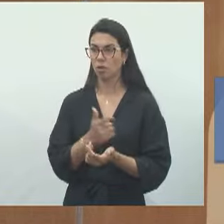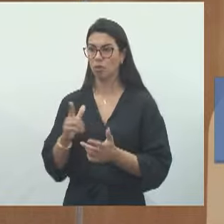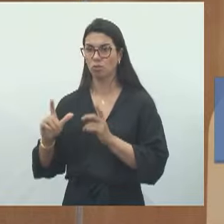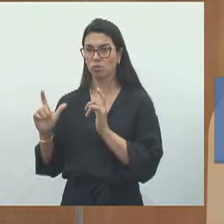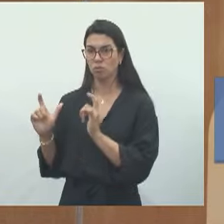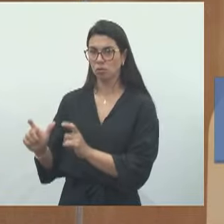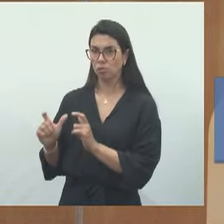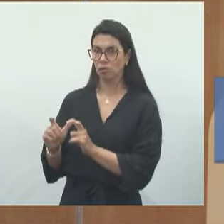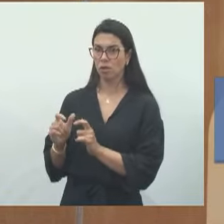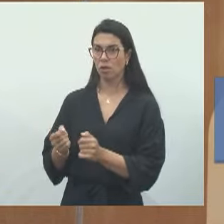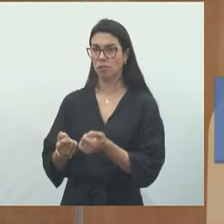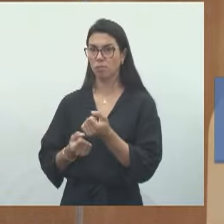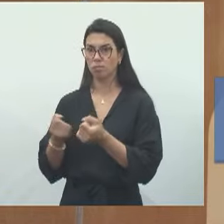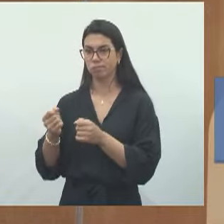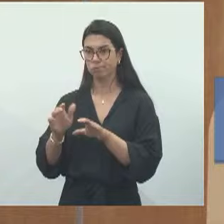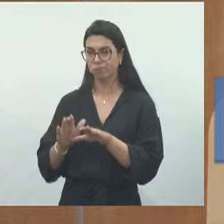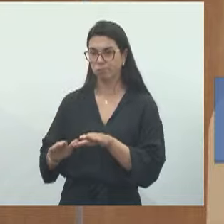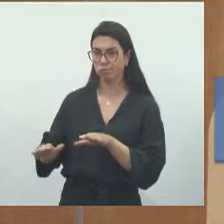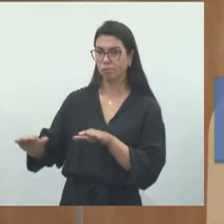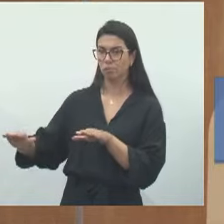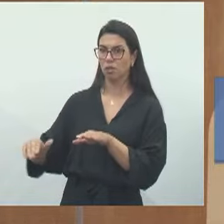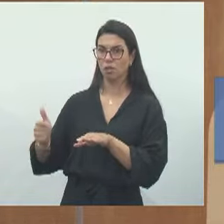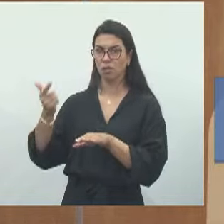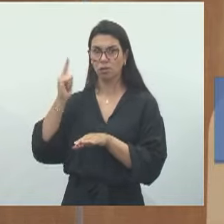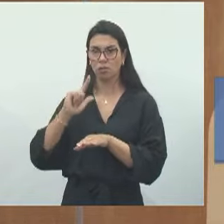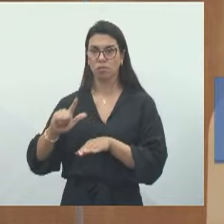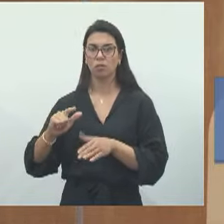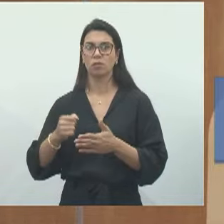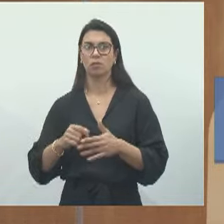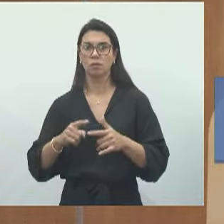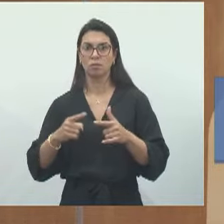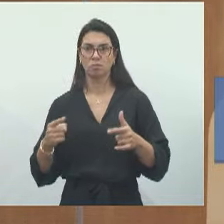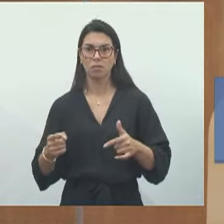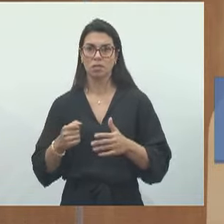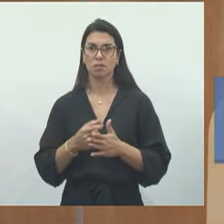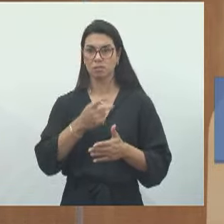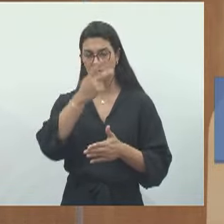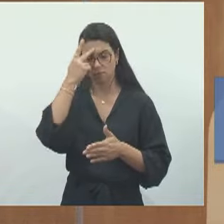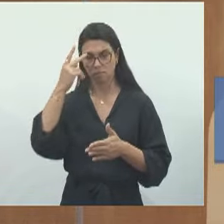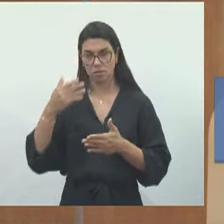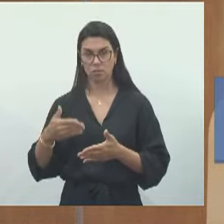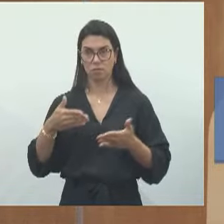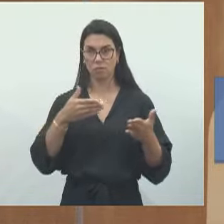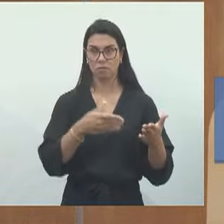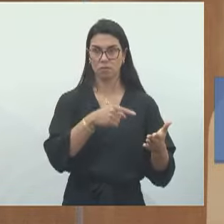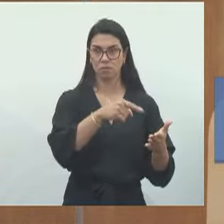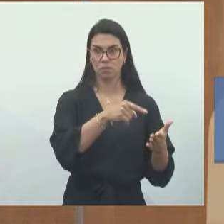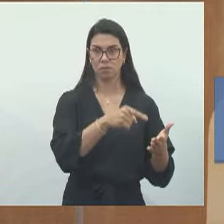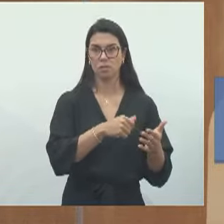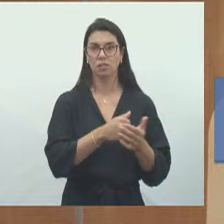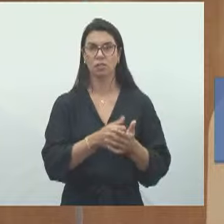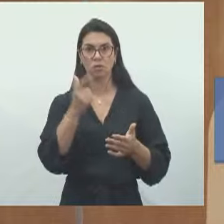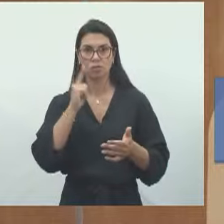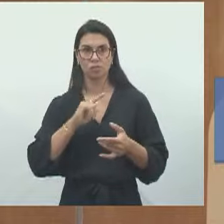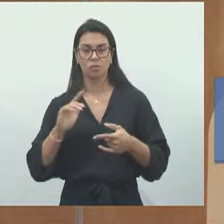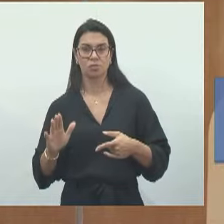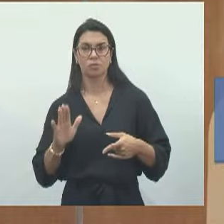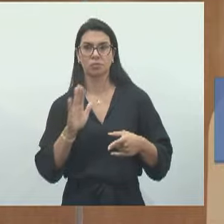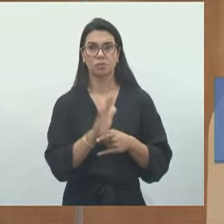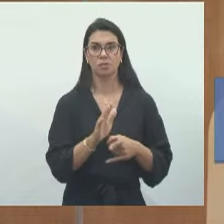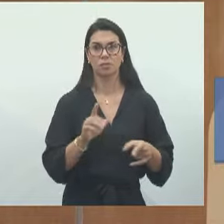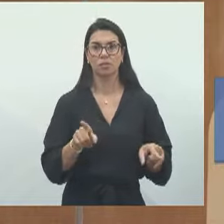na Avenida São Jorge, vai atender, na realidade, os visitantes ali do condomínio e também atender os comerciantes daquela região,